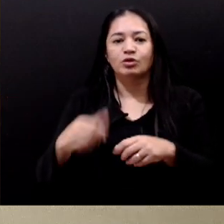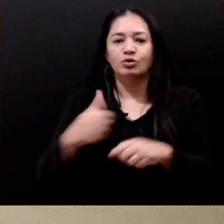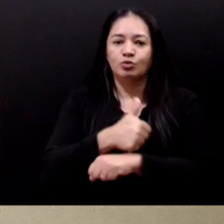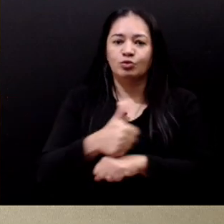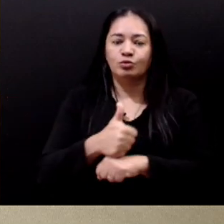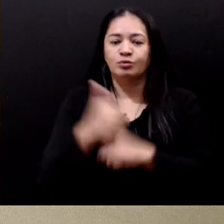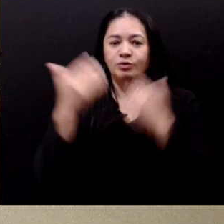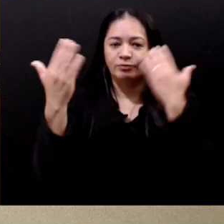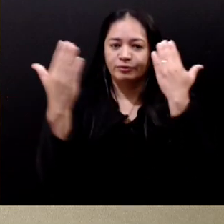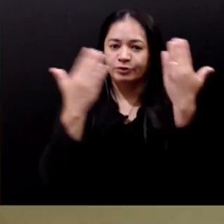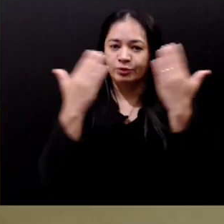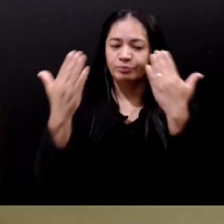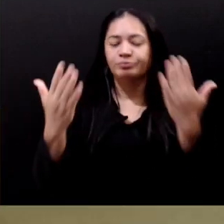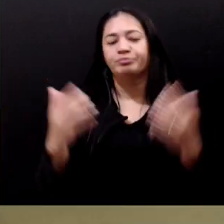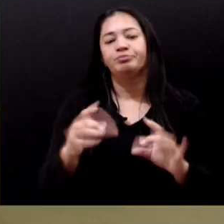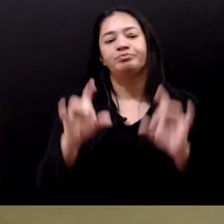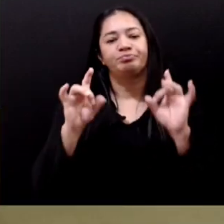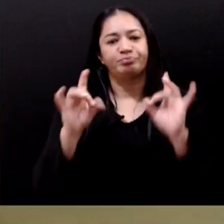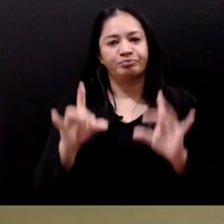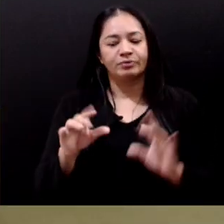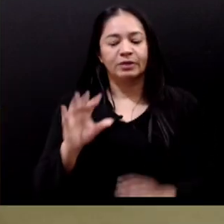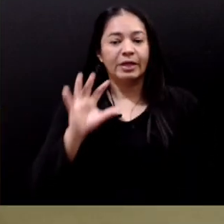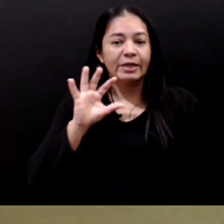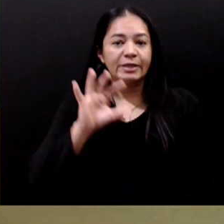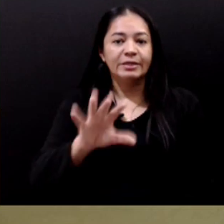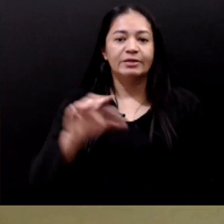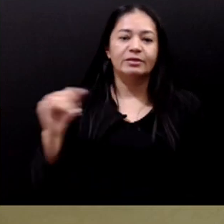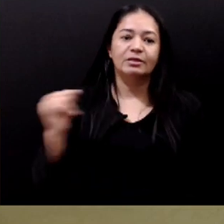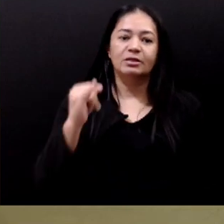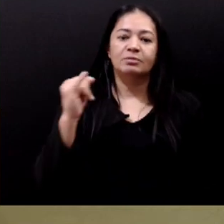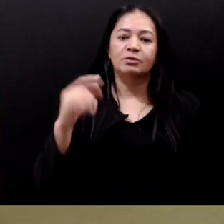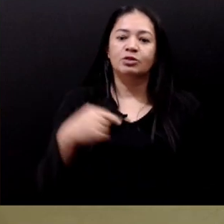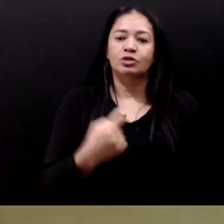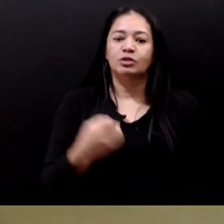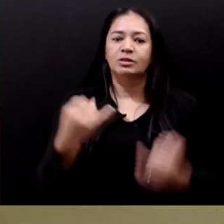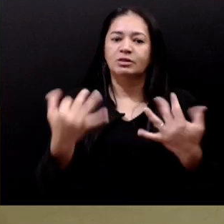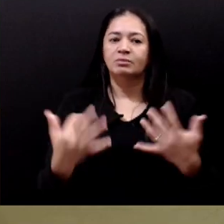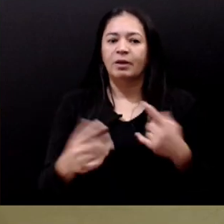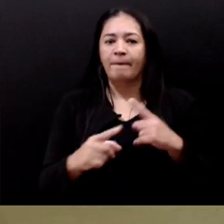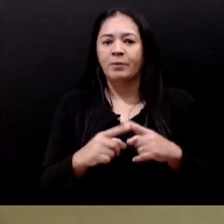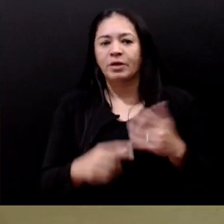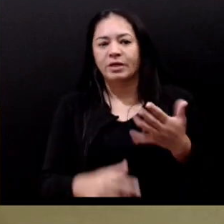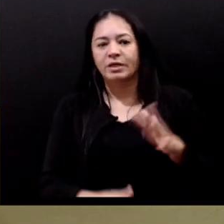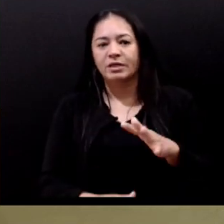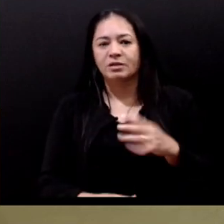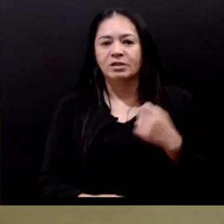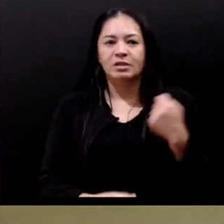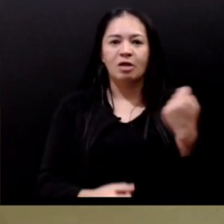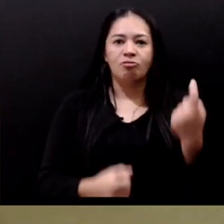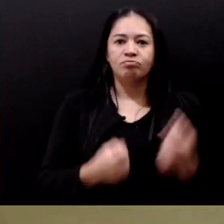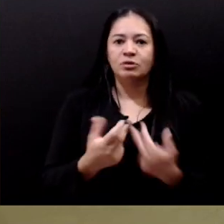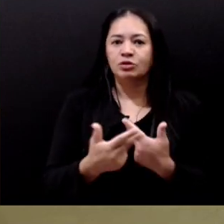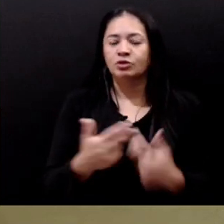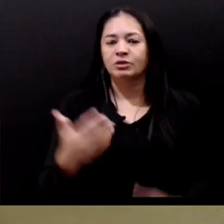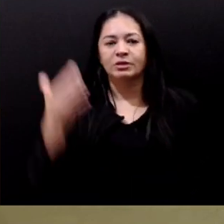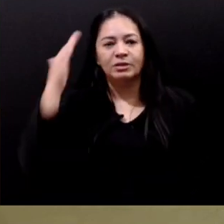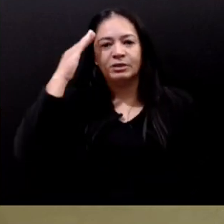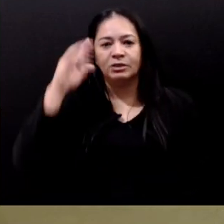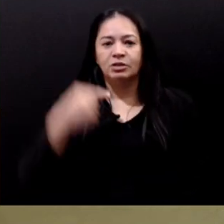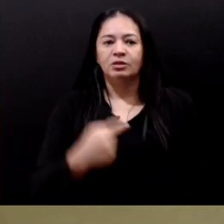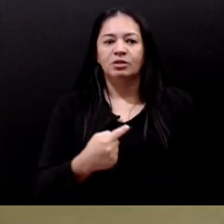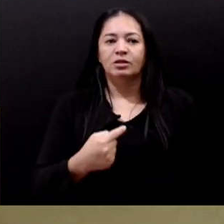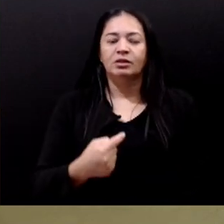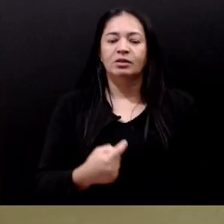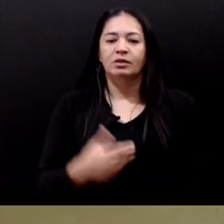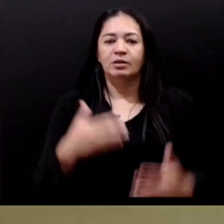muito importante a gente falar, porque às vezes a gente tem situações que nós não entendemos e quando a gente fala de crenças limitantes, são coisas